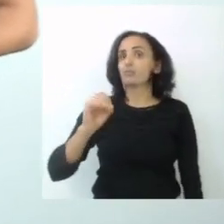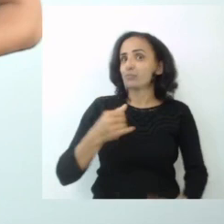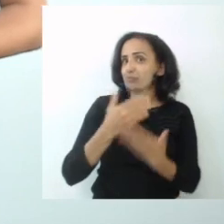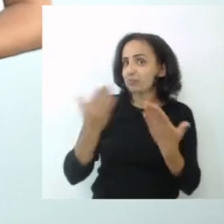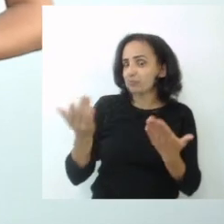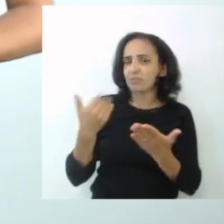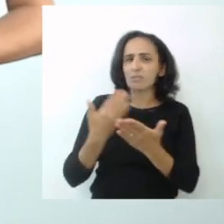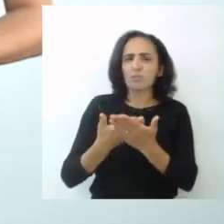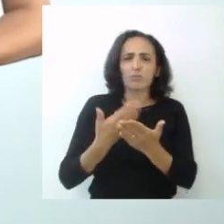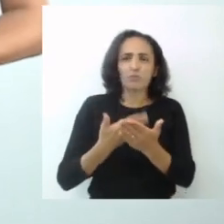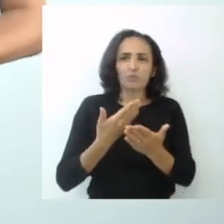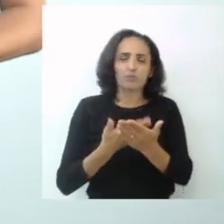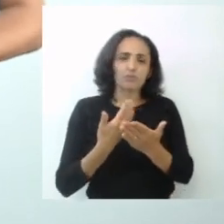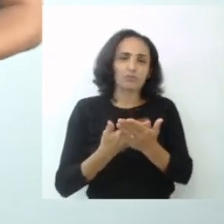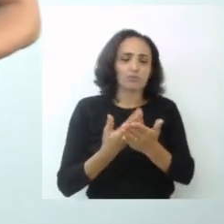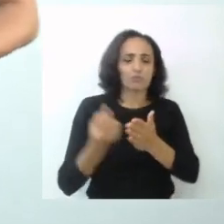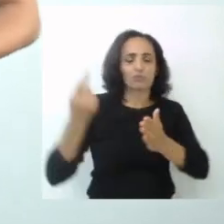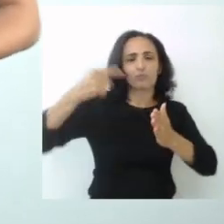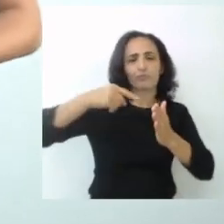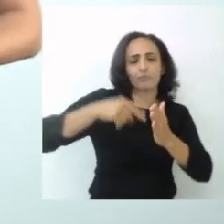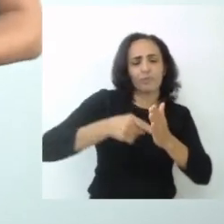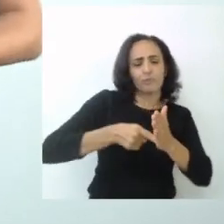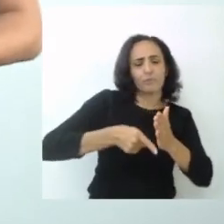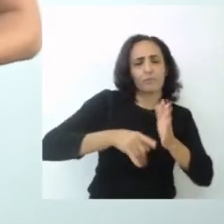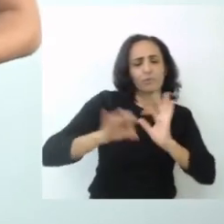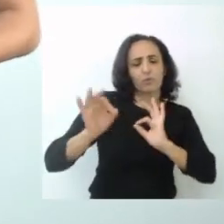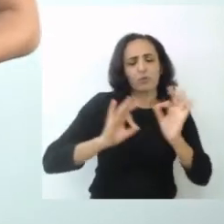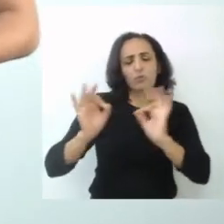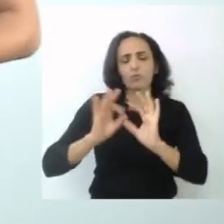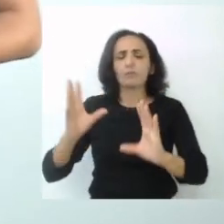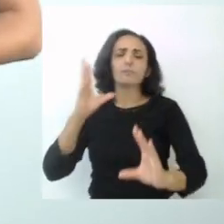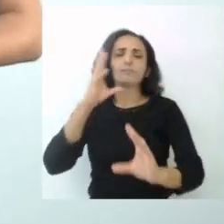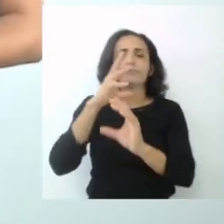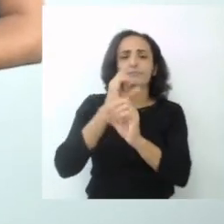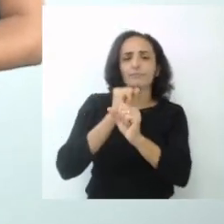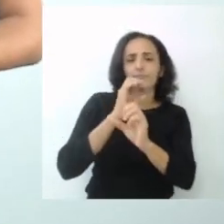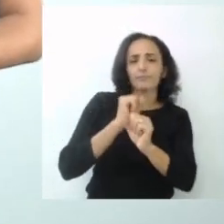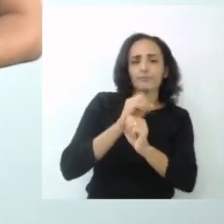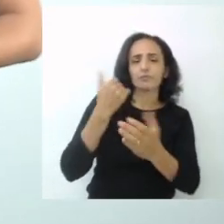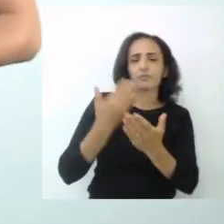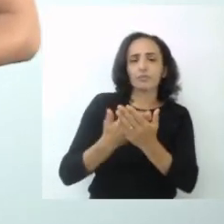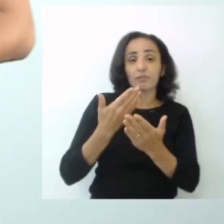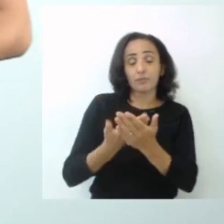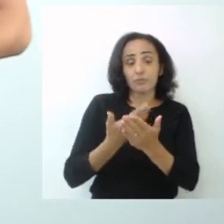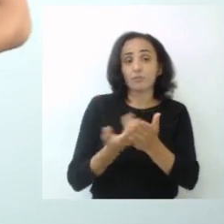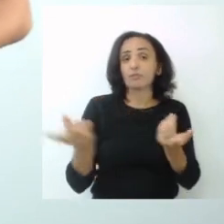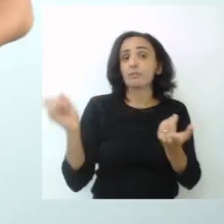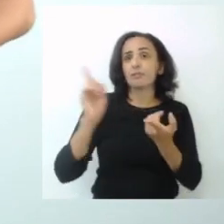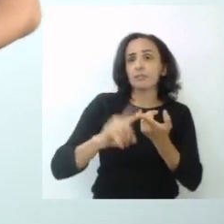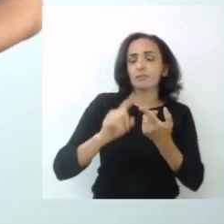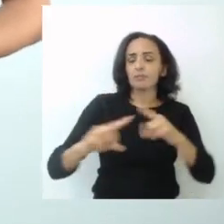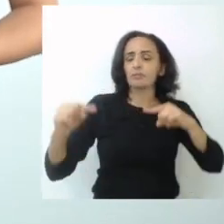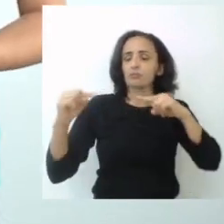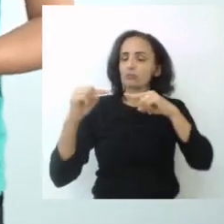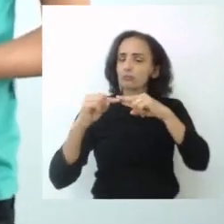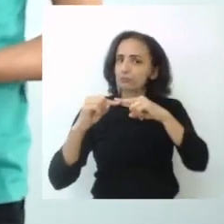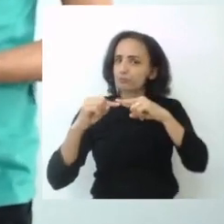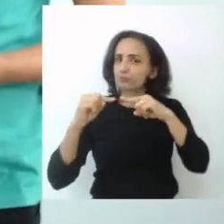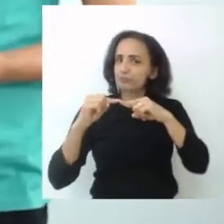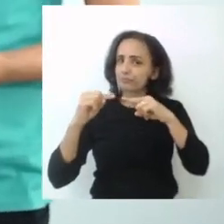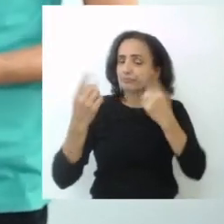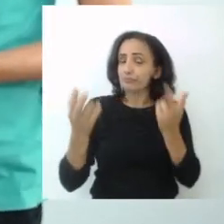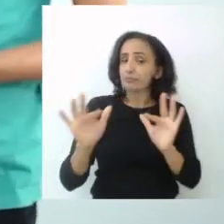gente estuda análise combinatória, a gente estuda permutação, fatorial, a gente estuda arranjo e combinações. Então,